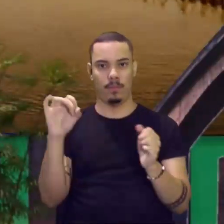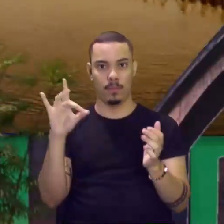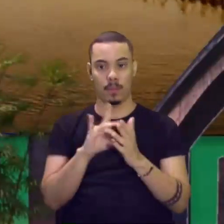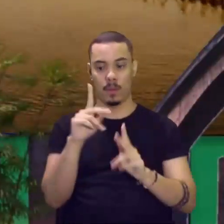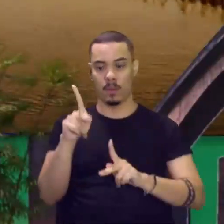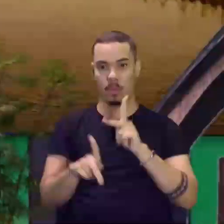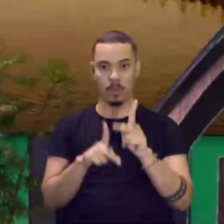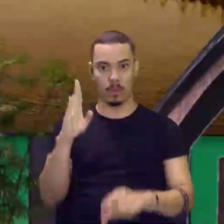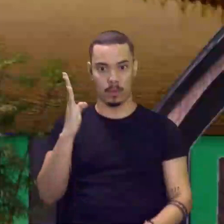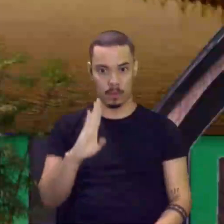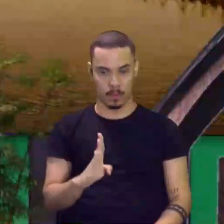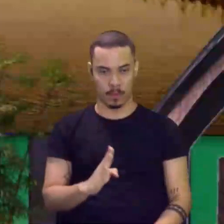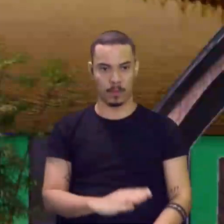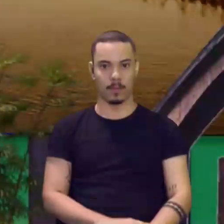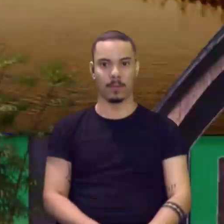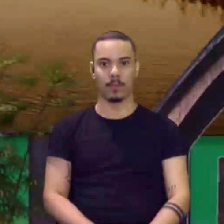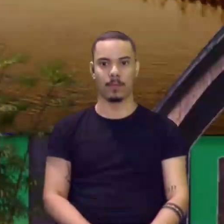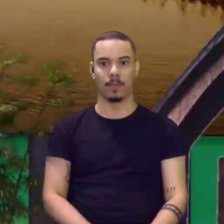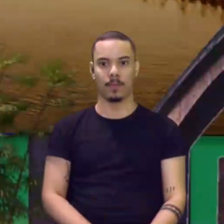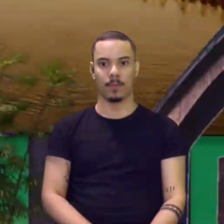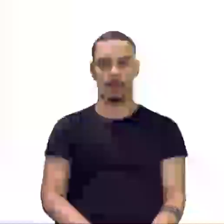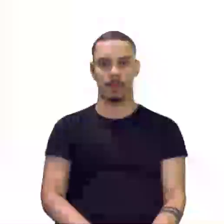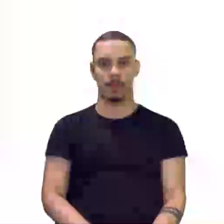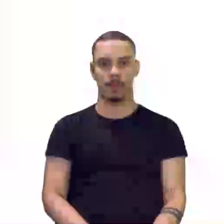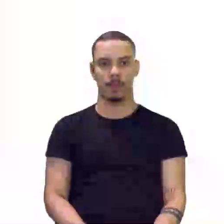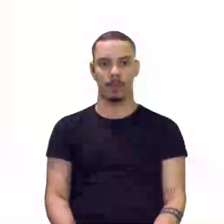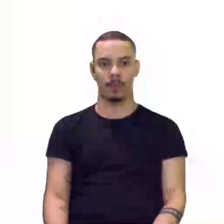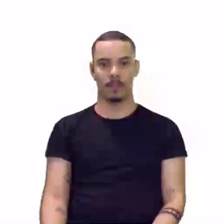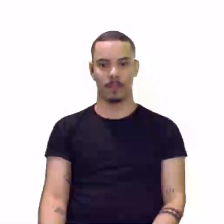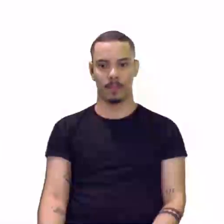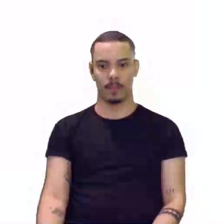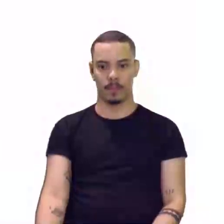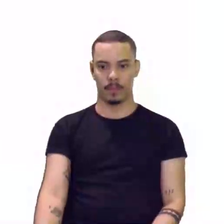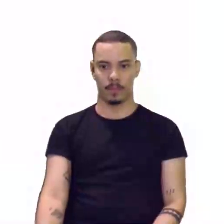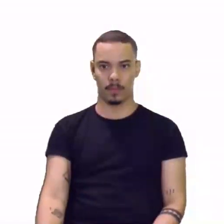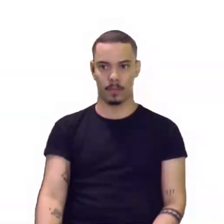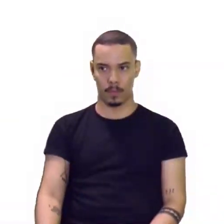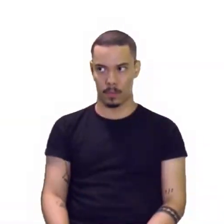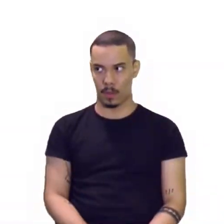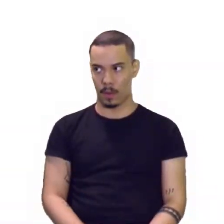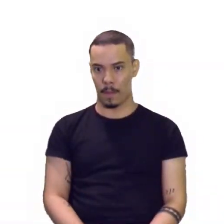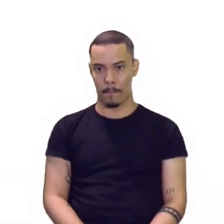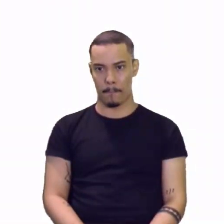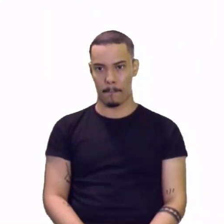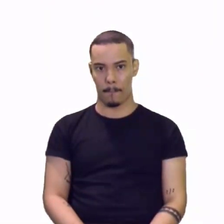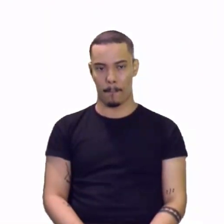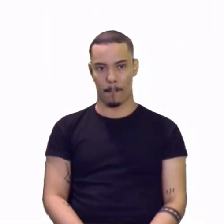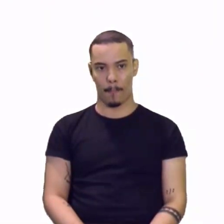Brasil. Exatamente. Vamos lá? De olho na tela.